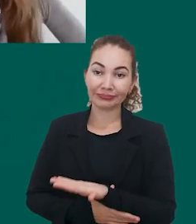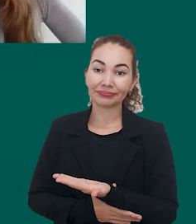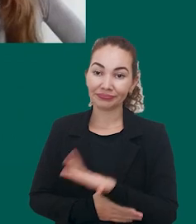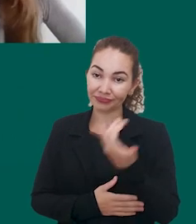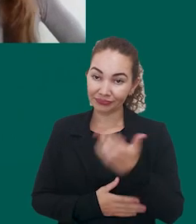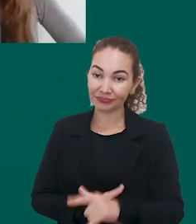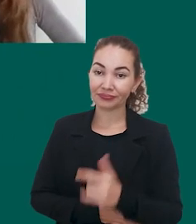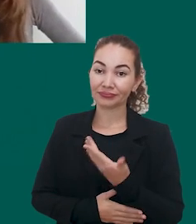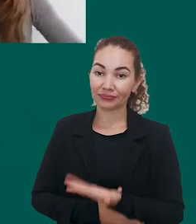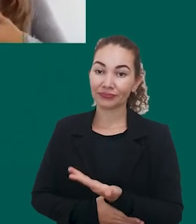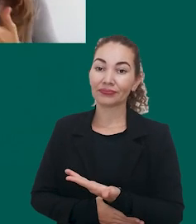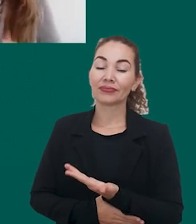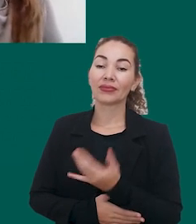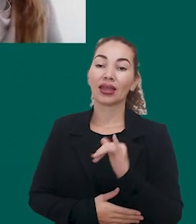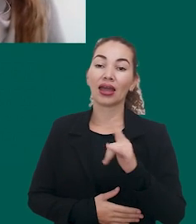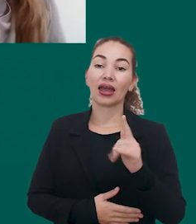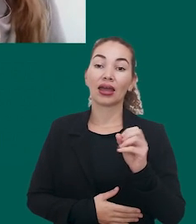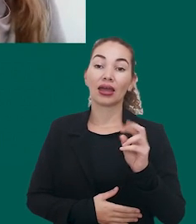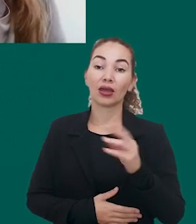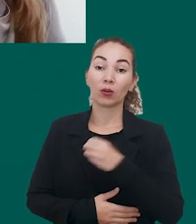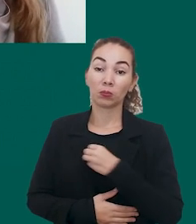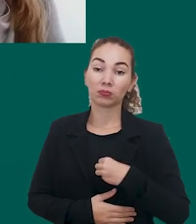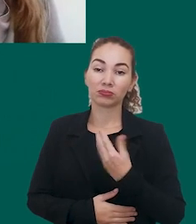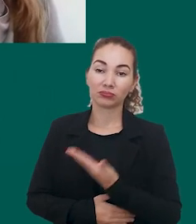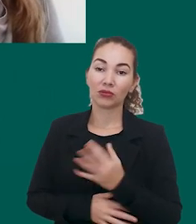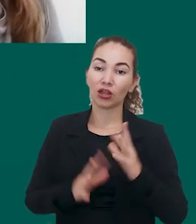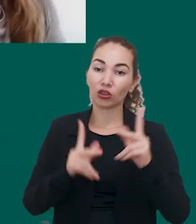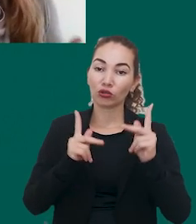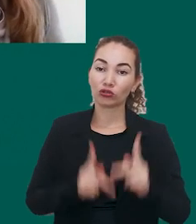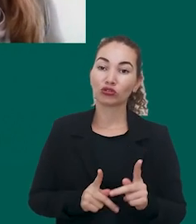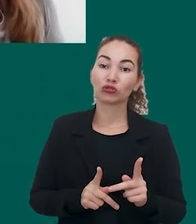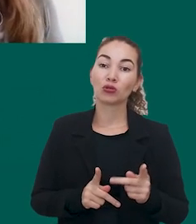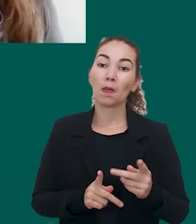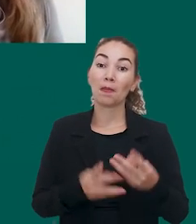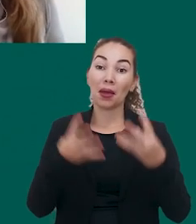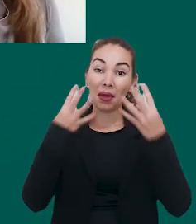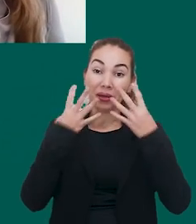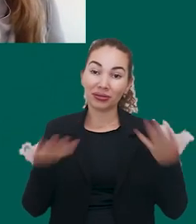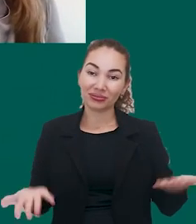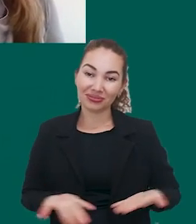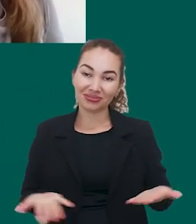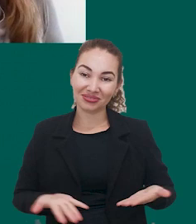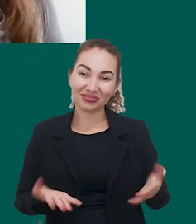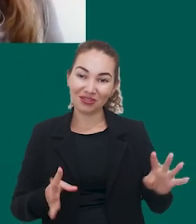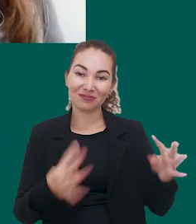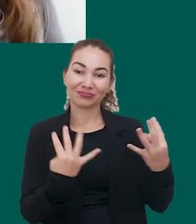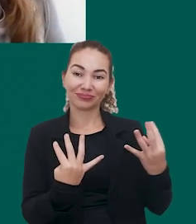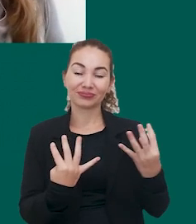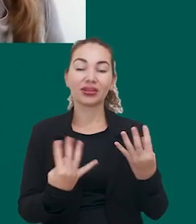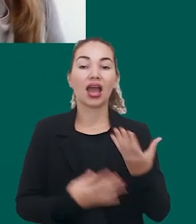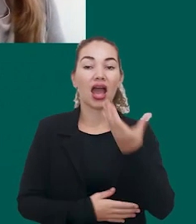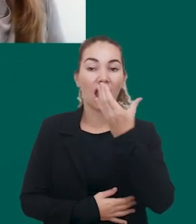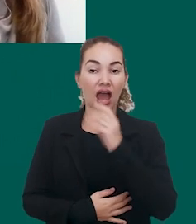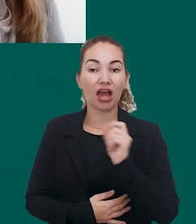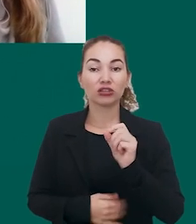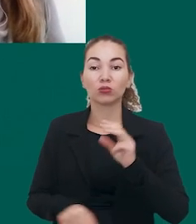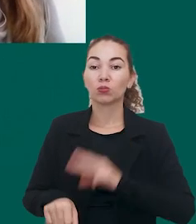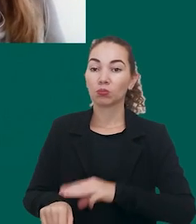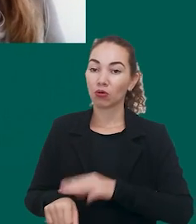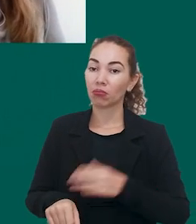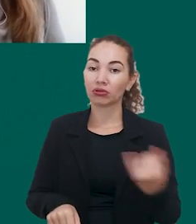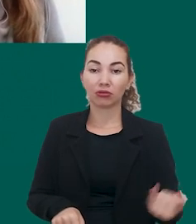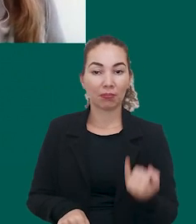mais uma vez ao Dr. Igor, a todas as pessoas, né, que nos assistiram, né, enfim, eu acho que foi um momento